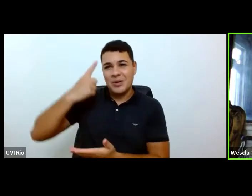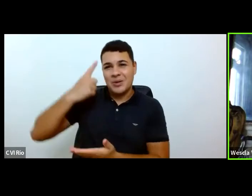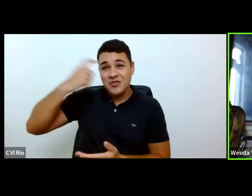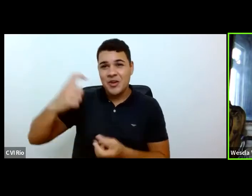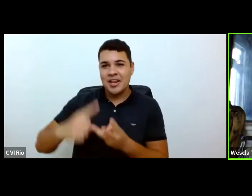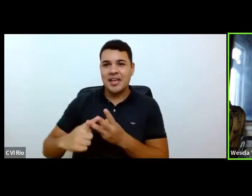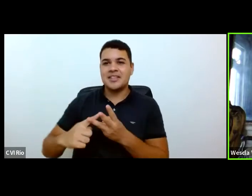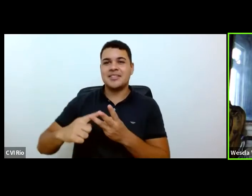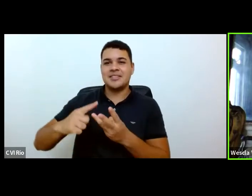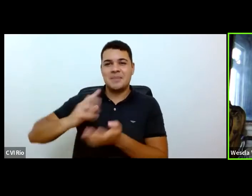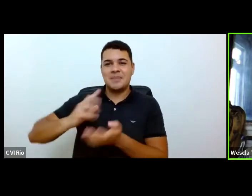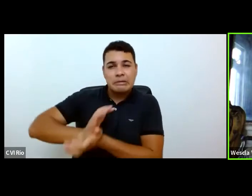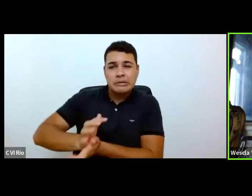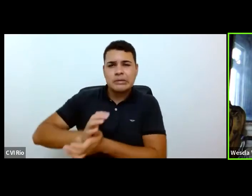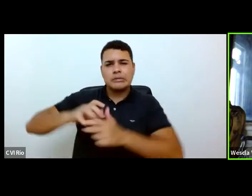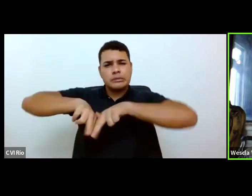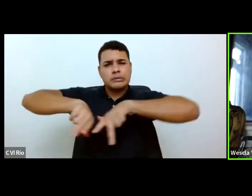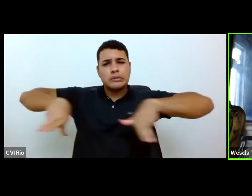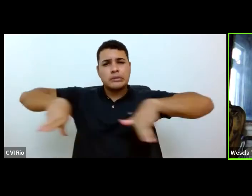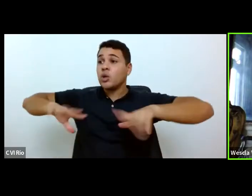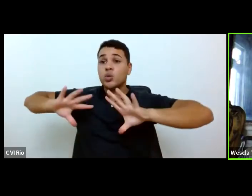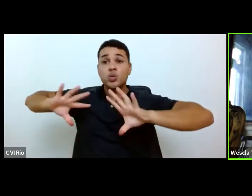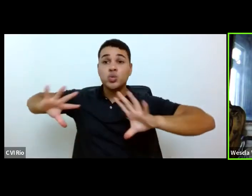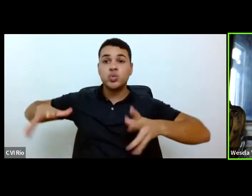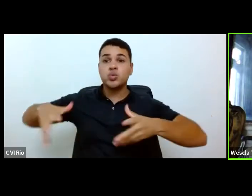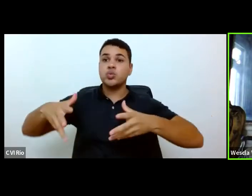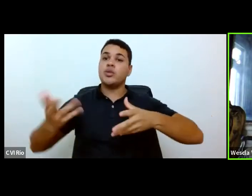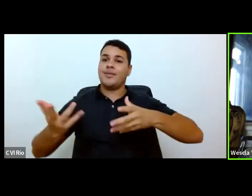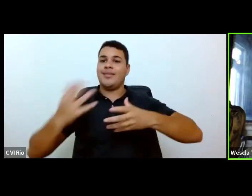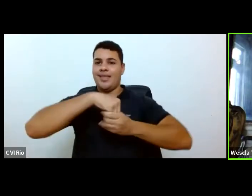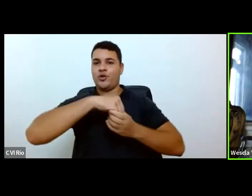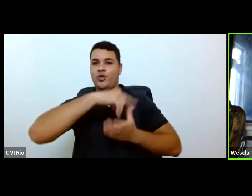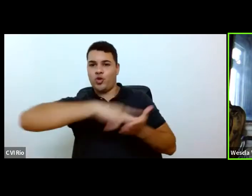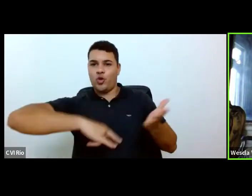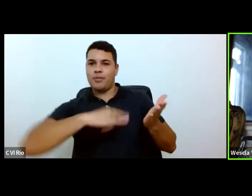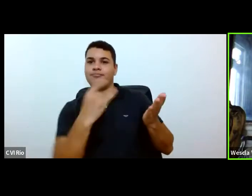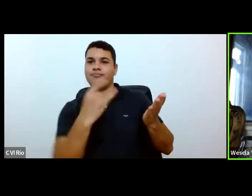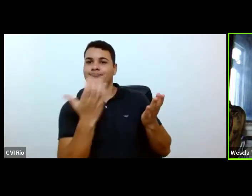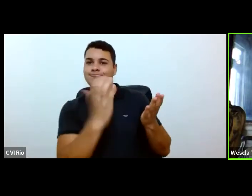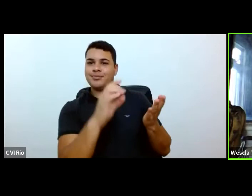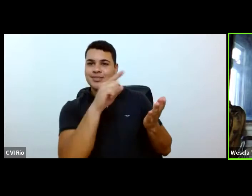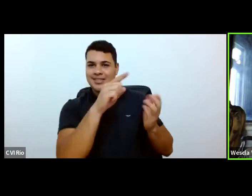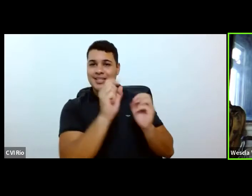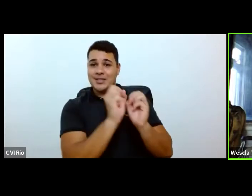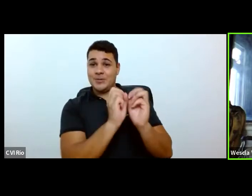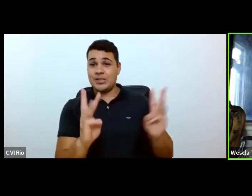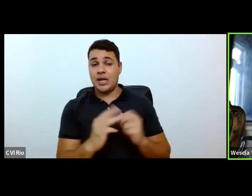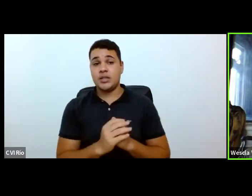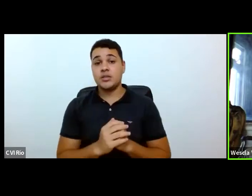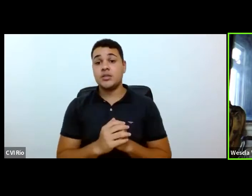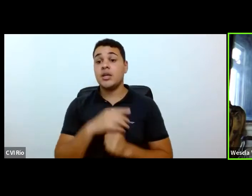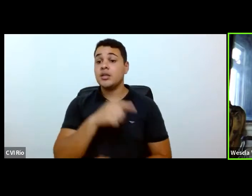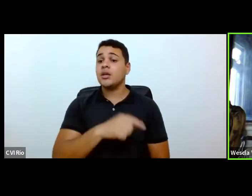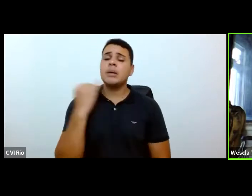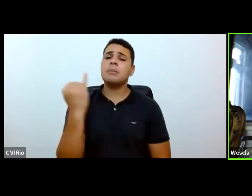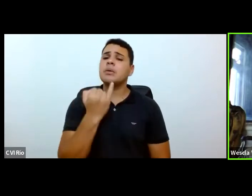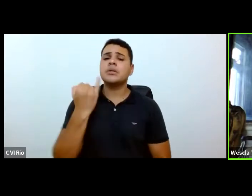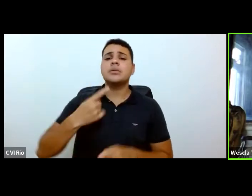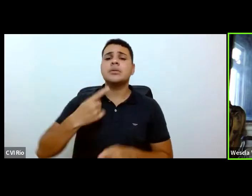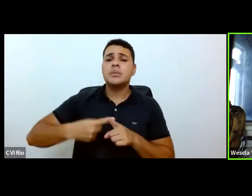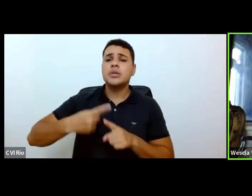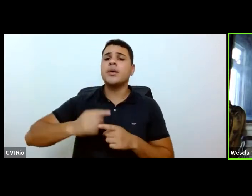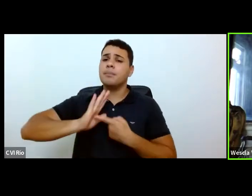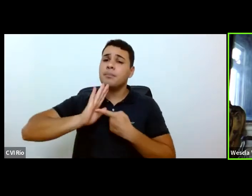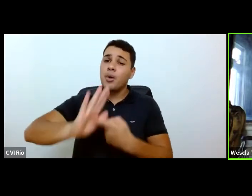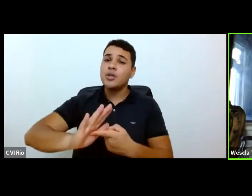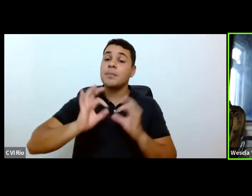acredito que é um trabalho muito importante de ser lembrado aqui, né, como essa ciência do cuidar, né, para que